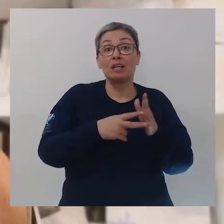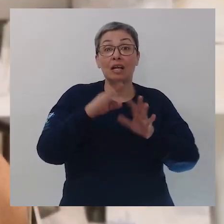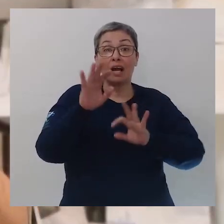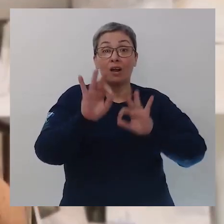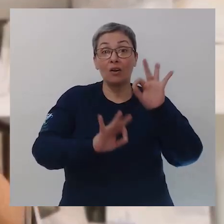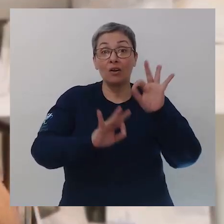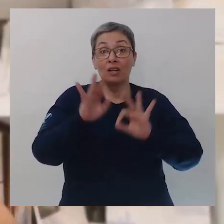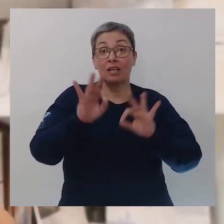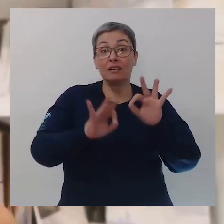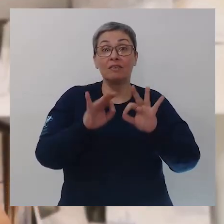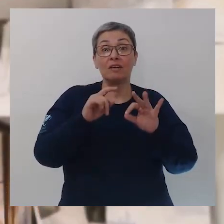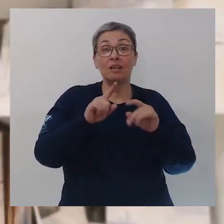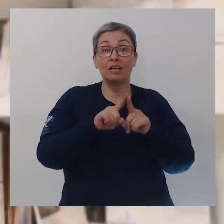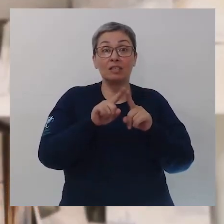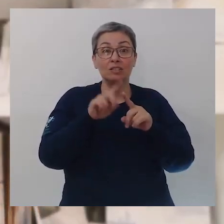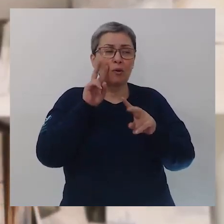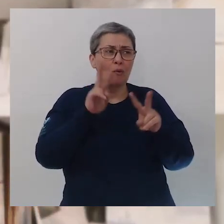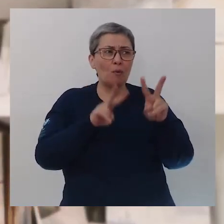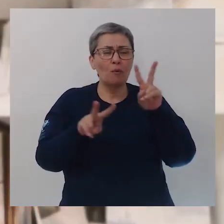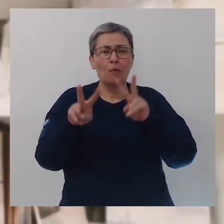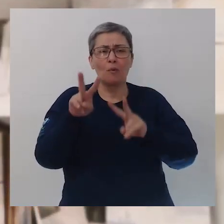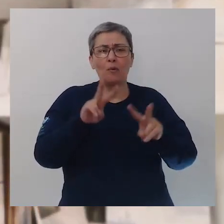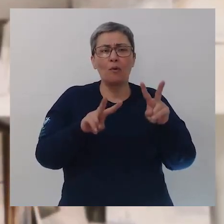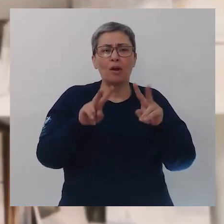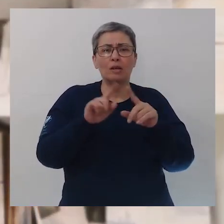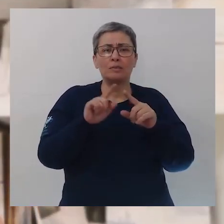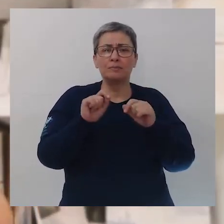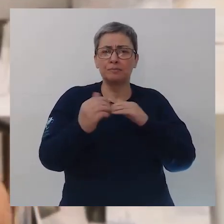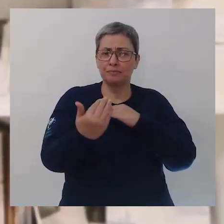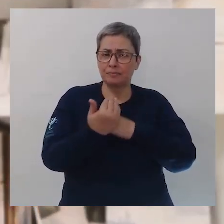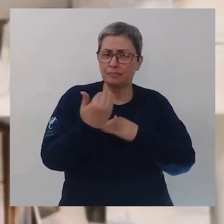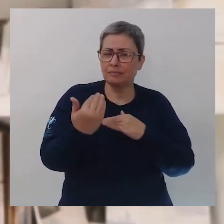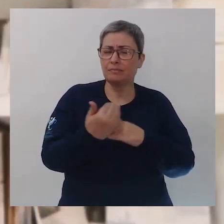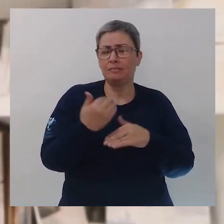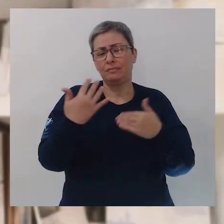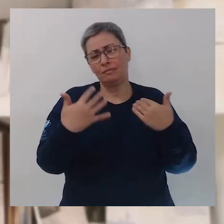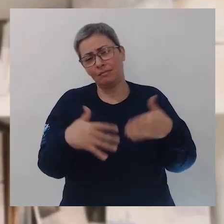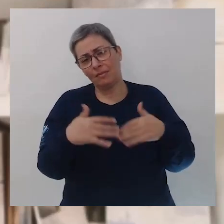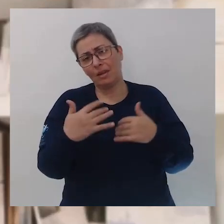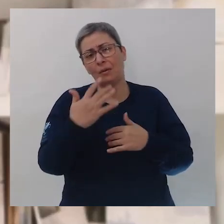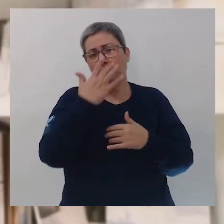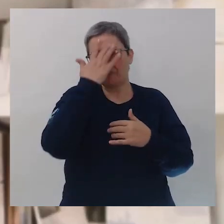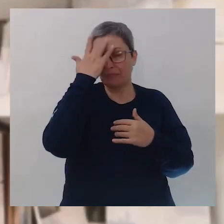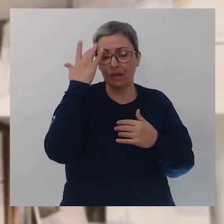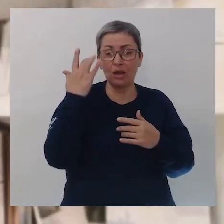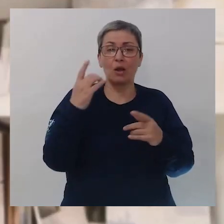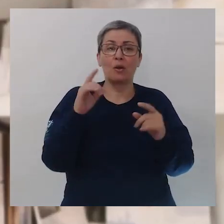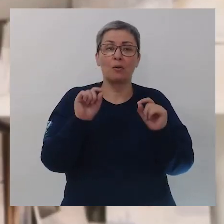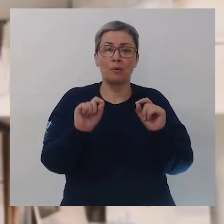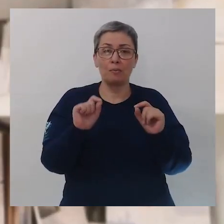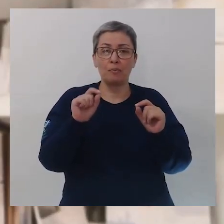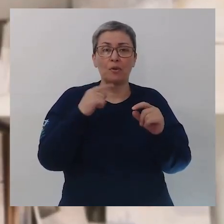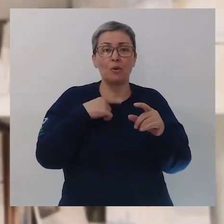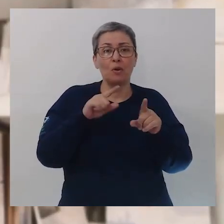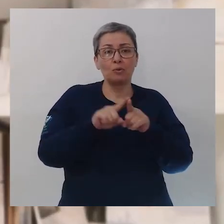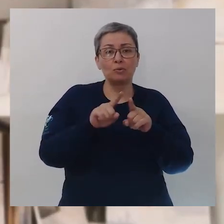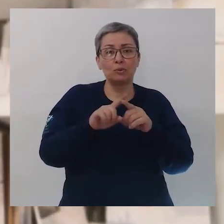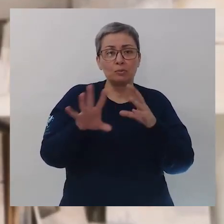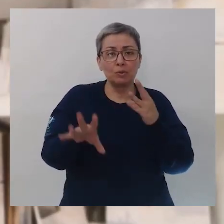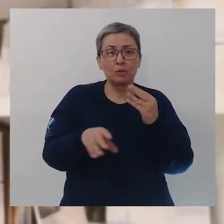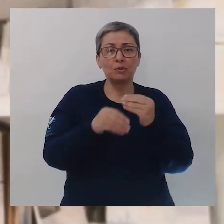são organizadores visuais que ajudam muitas pessoas,